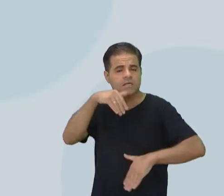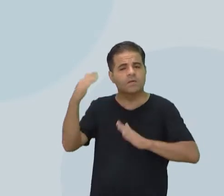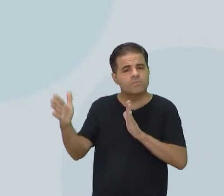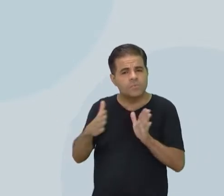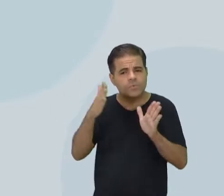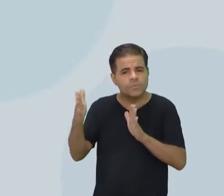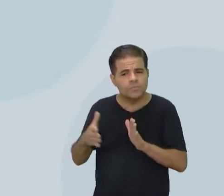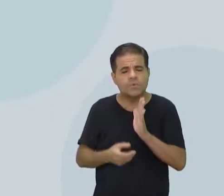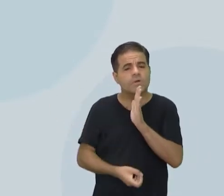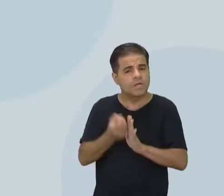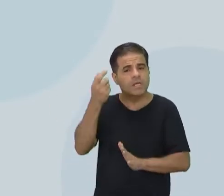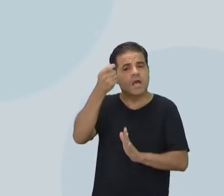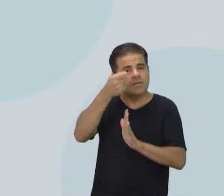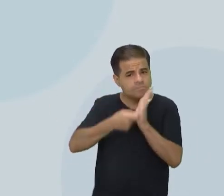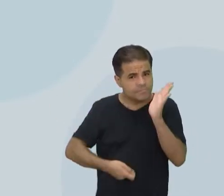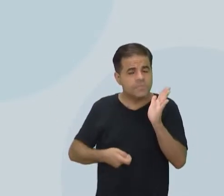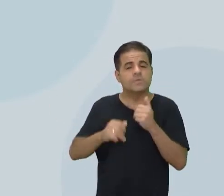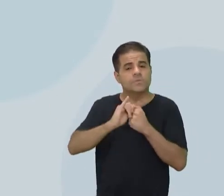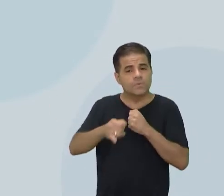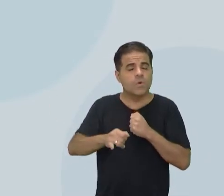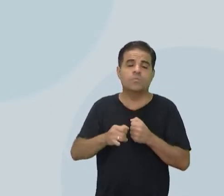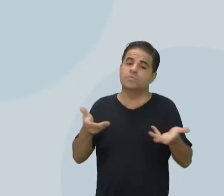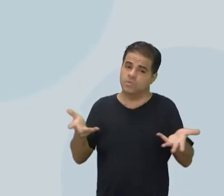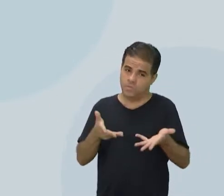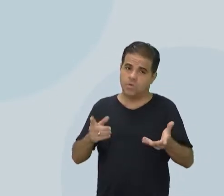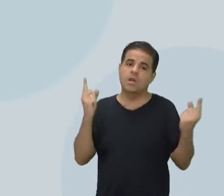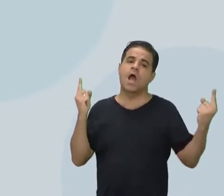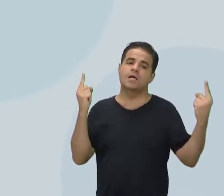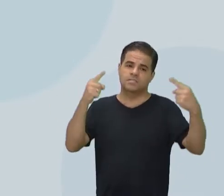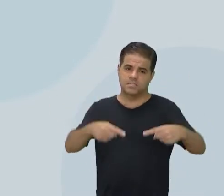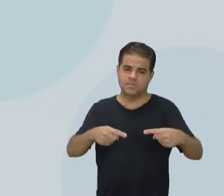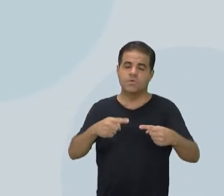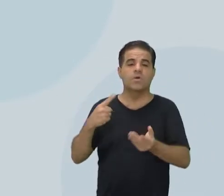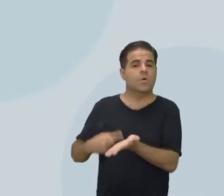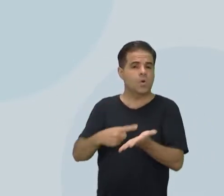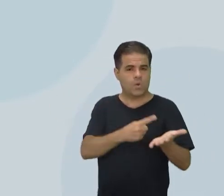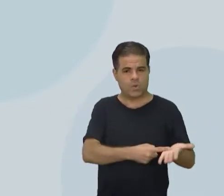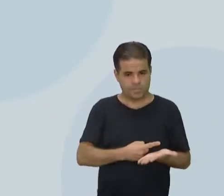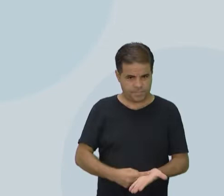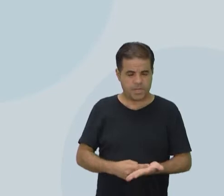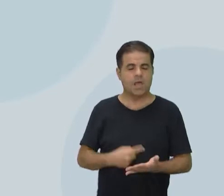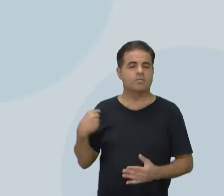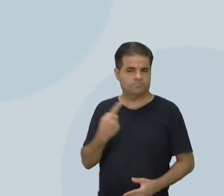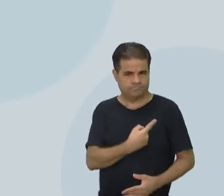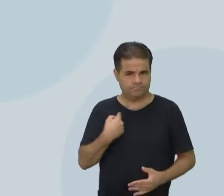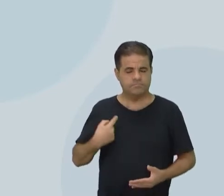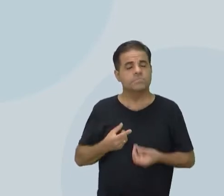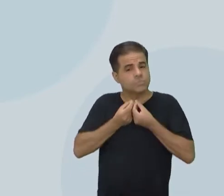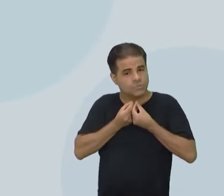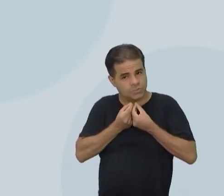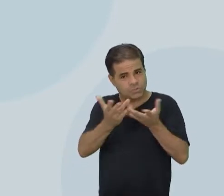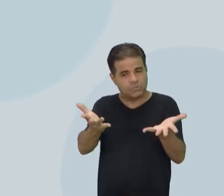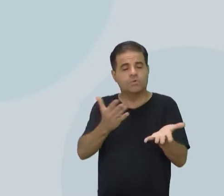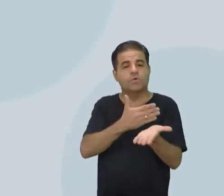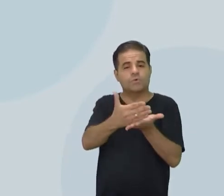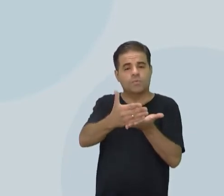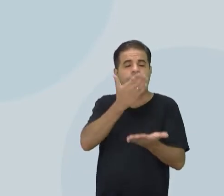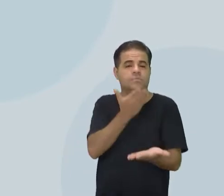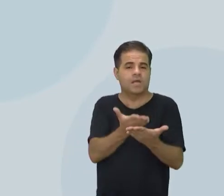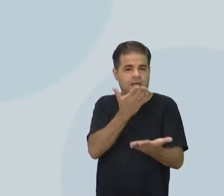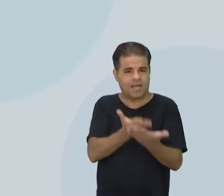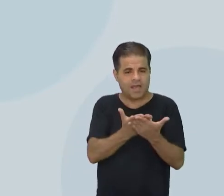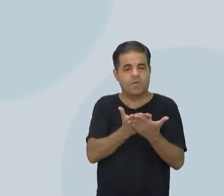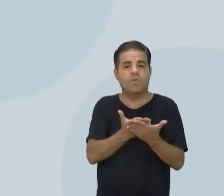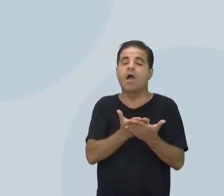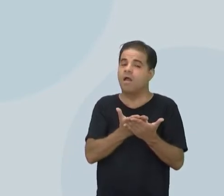mini contos, tá? Então, a gente já joga o desafio. Eu combinei assim com eles aqui, Mauro. Eu sempre jogo a questão no começo da aula, e